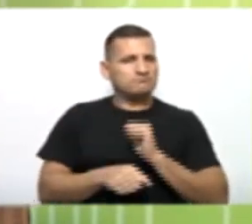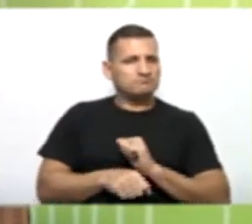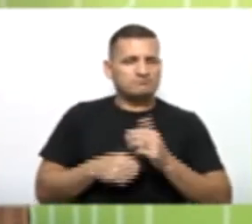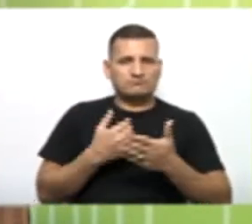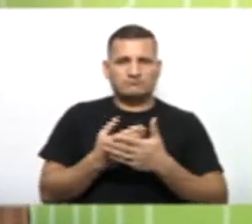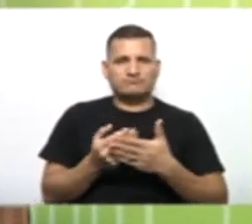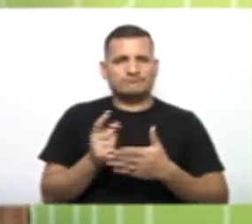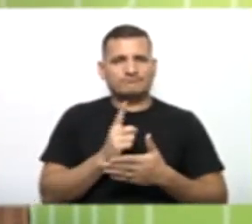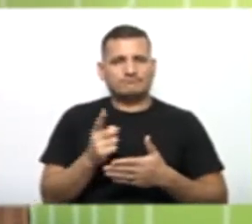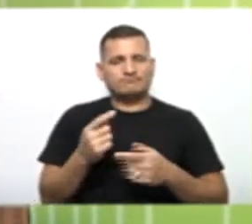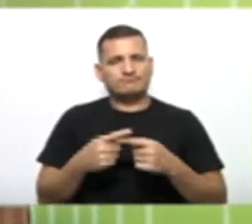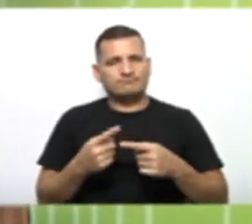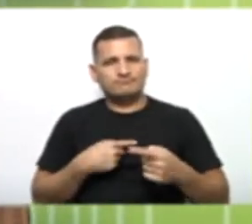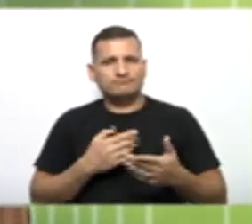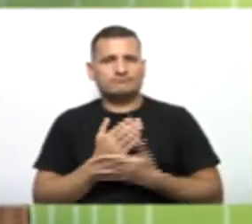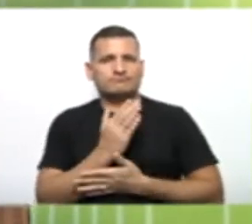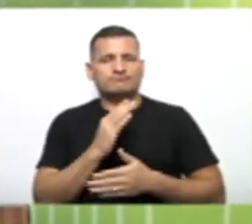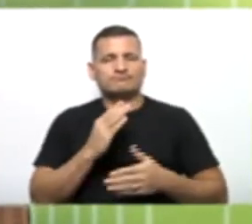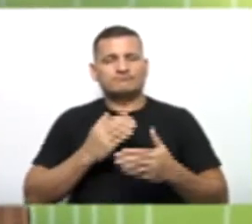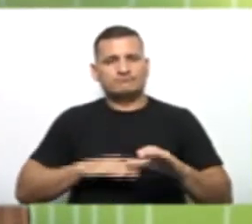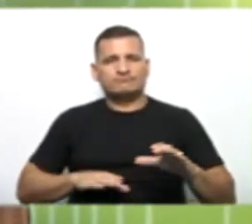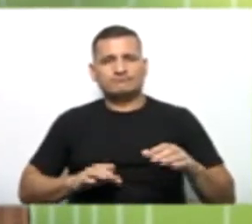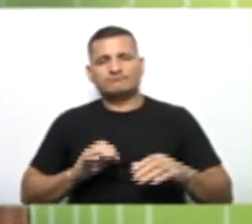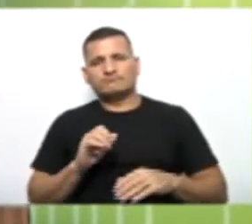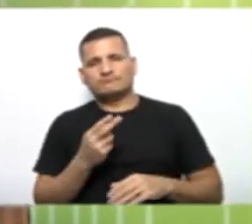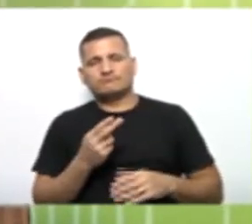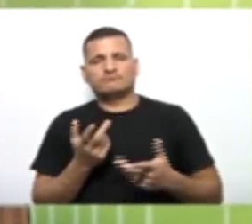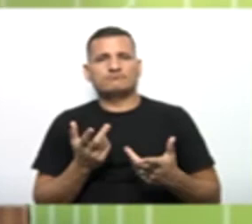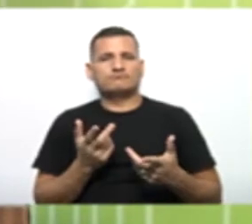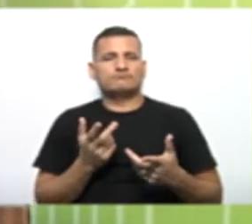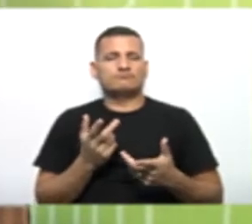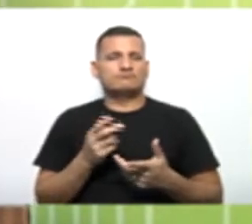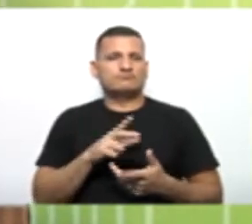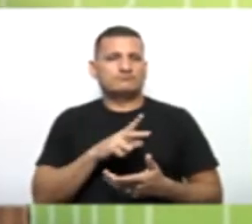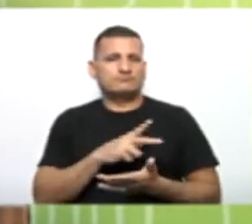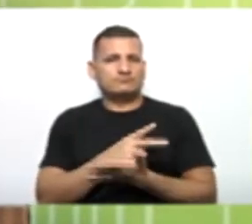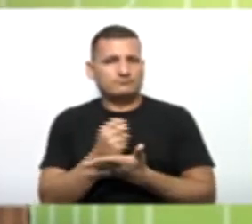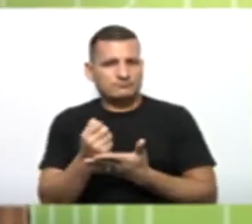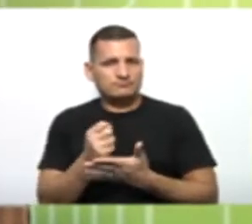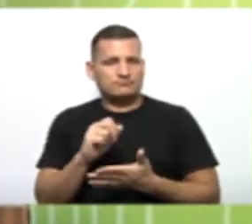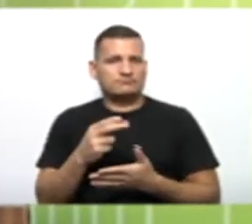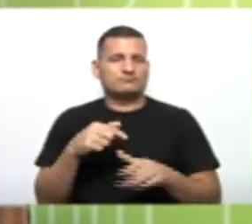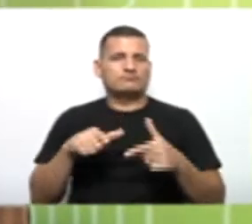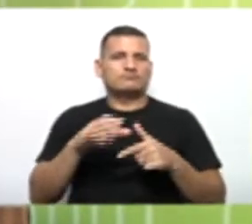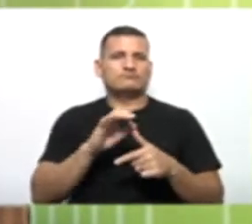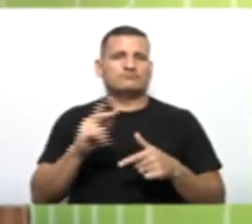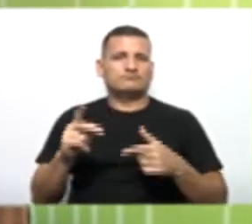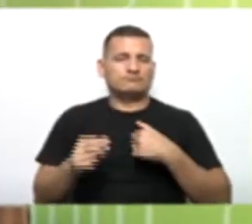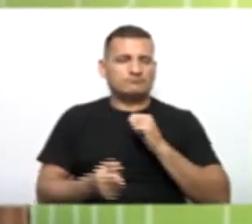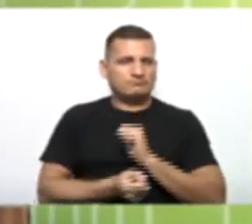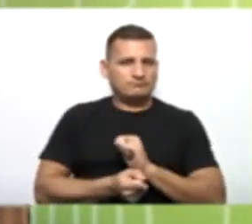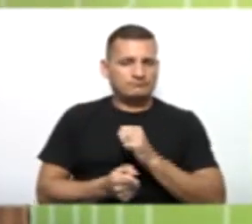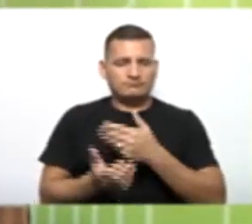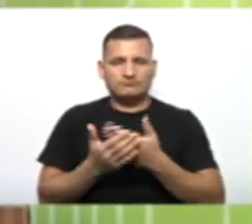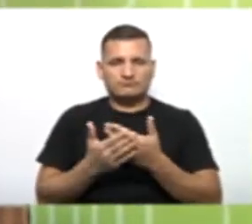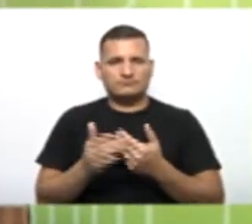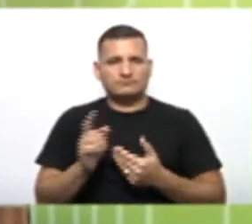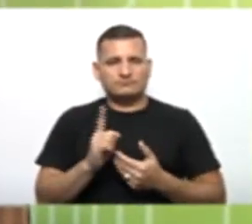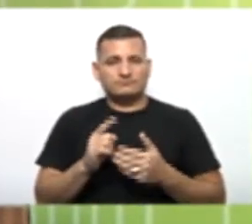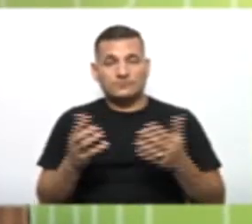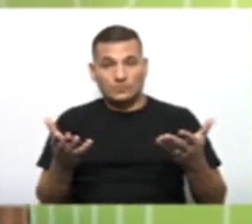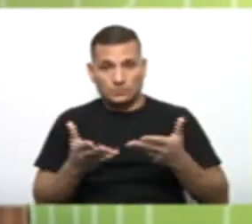formei ou passei no concurso ou fui contratado por uma empresa privada ou estou trabalhando uma cooperativa que eu tenho que parar de estudar é fundamental